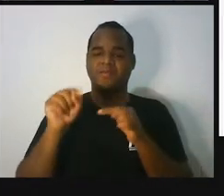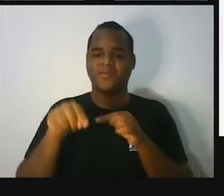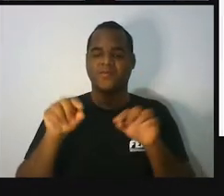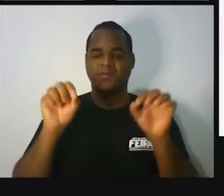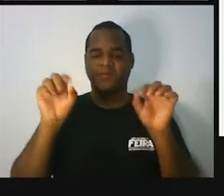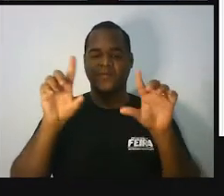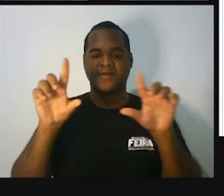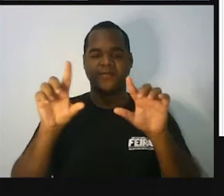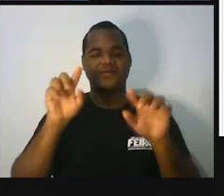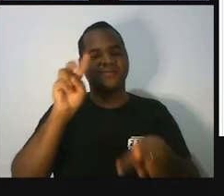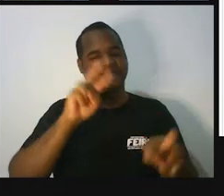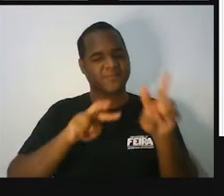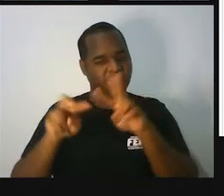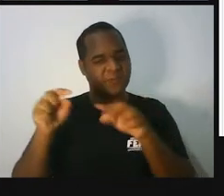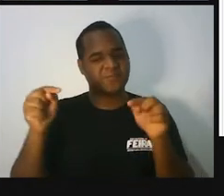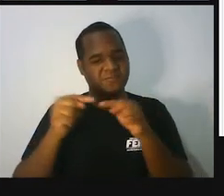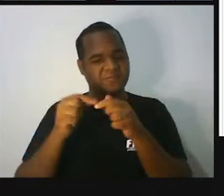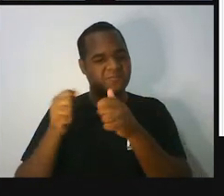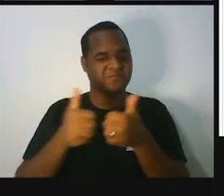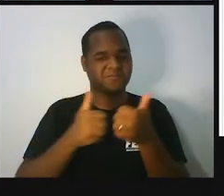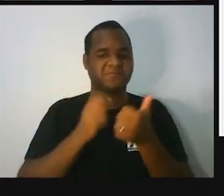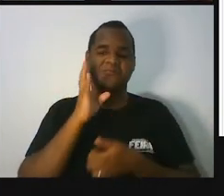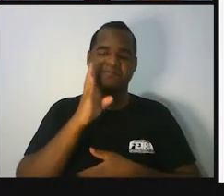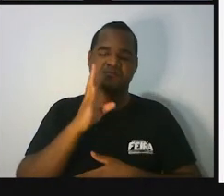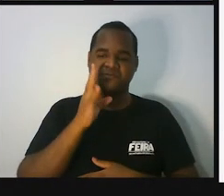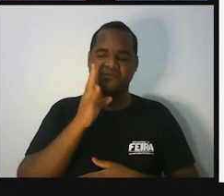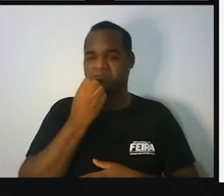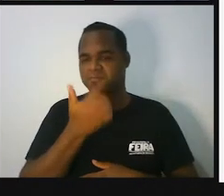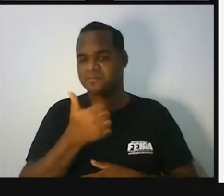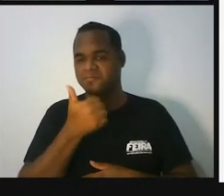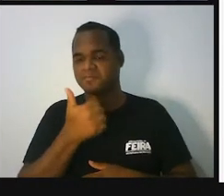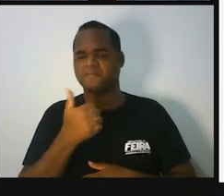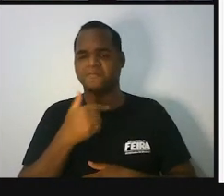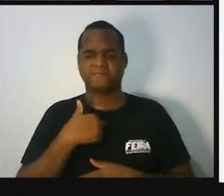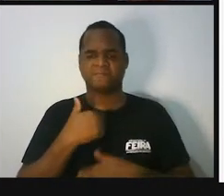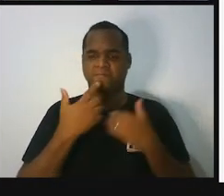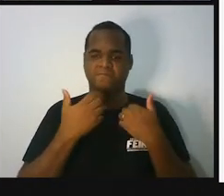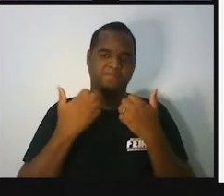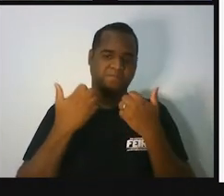quadro virtual. Bacana, hein? Deixa eu te falar